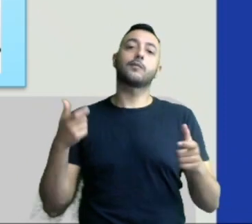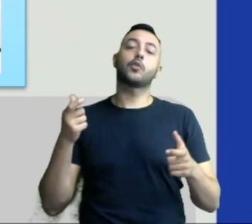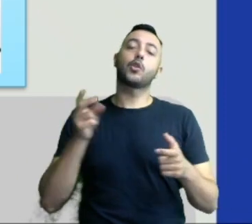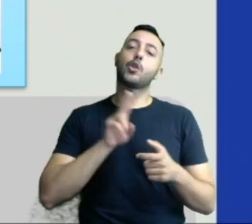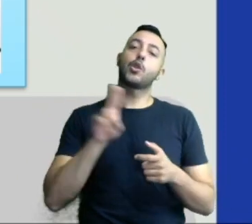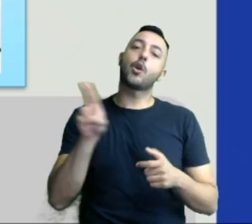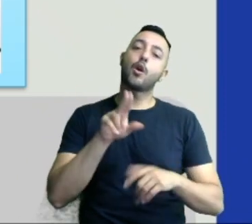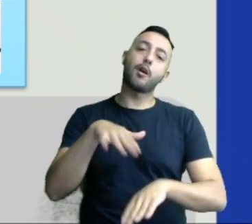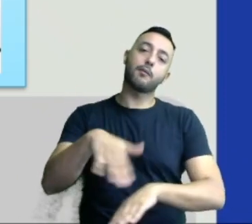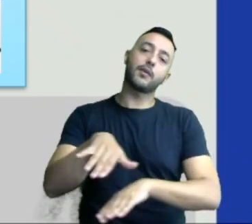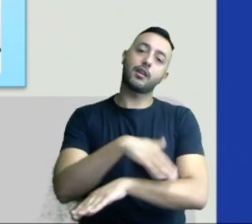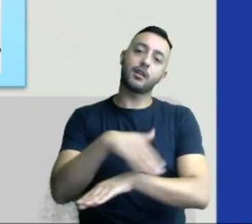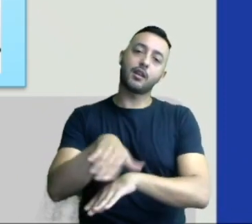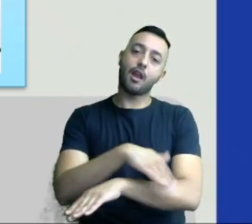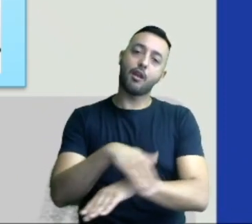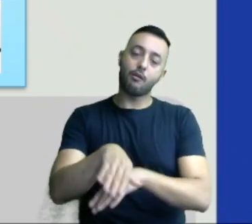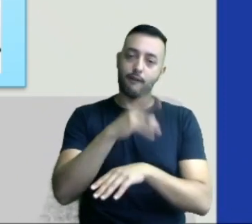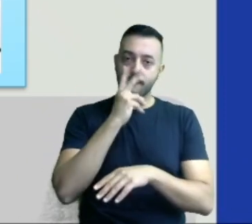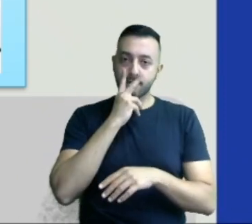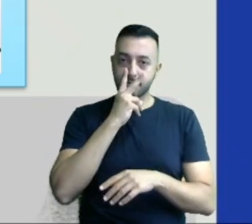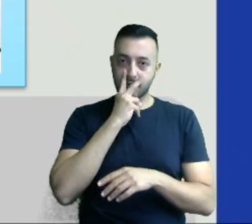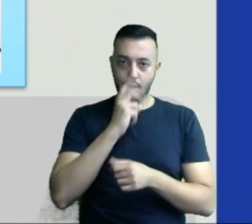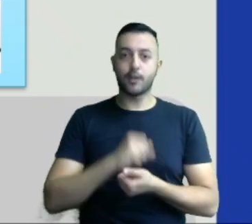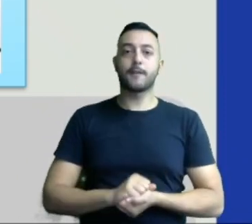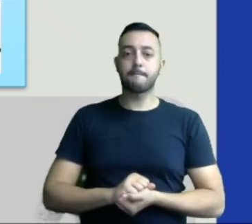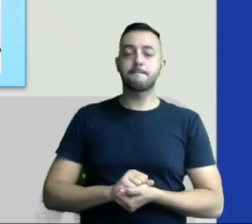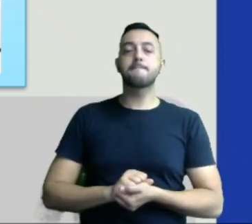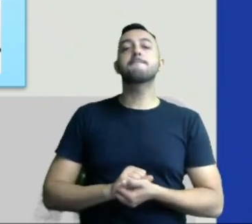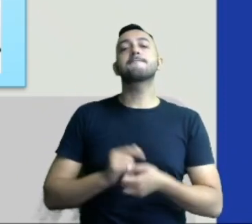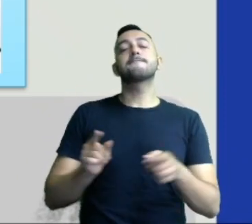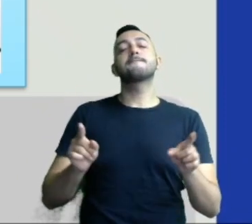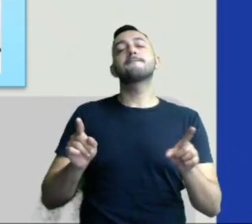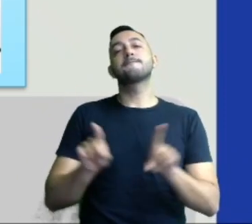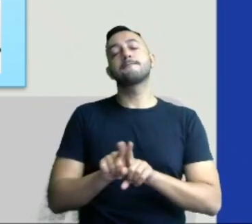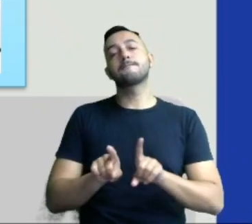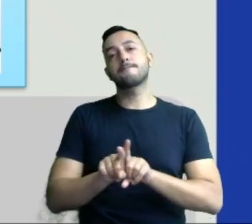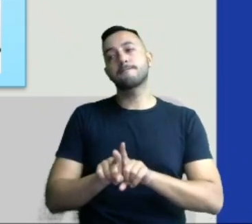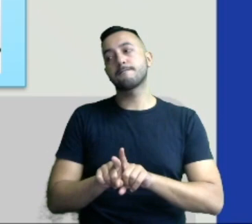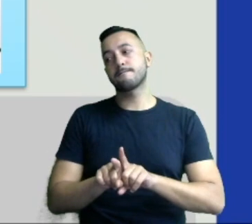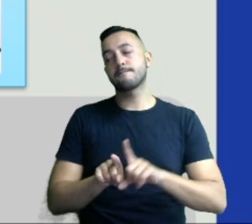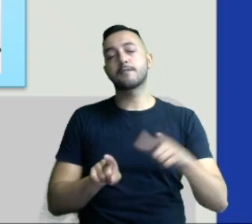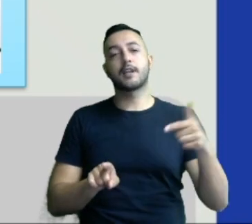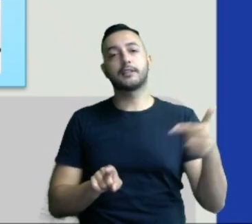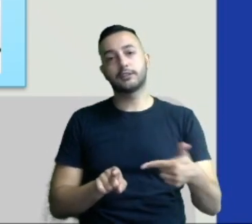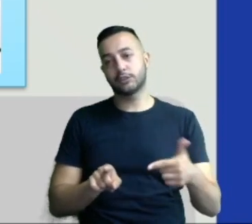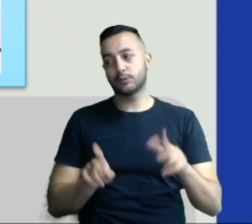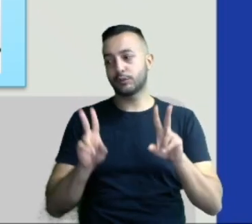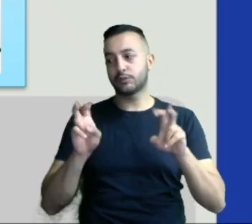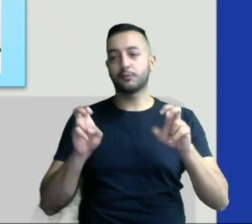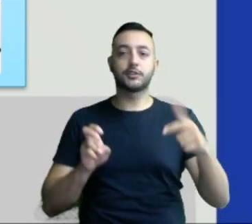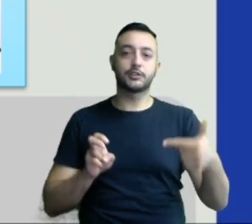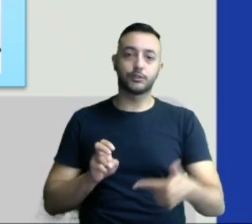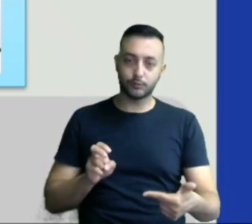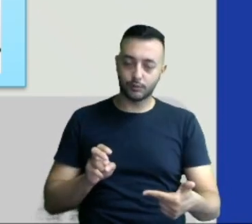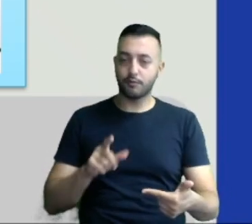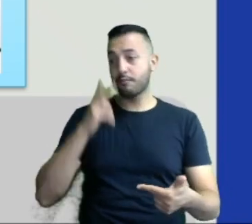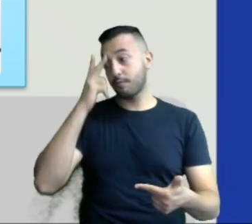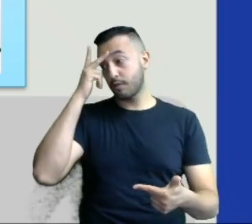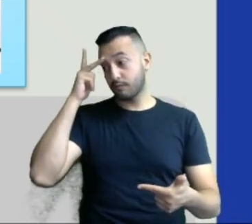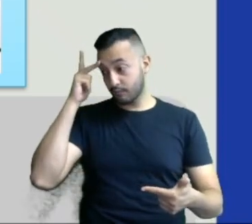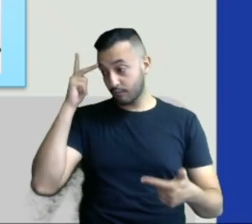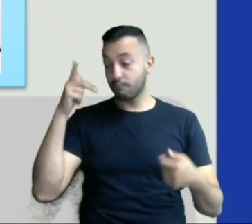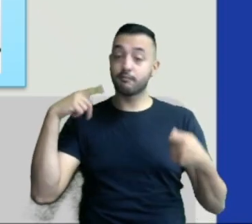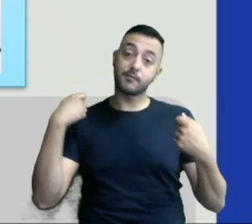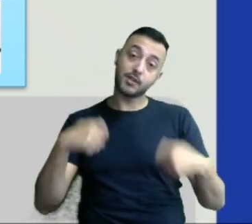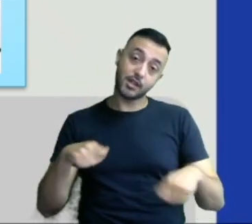que deram nomes aos caminhos de Vitória de Santo Antão, e o subtítulo, as pessoas que mereceram